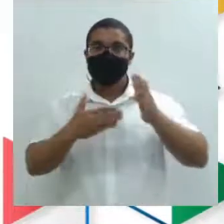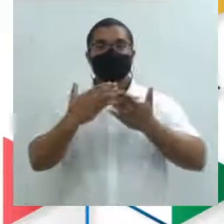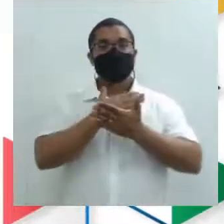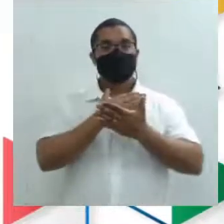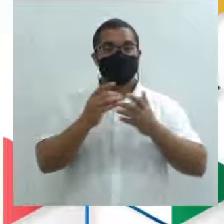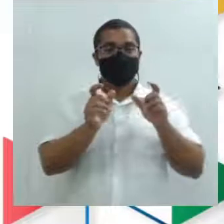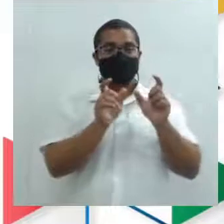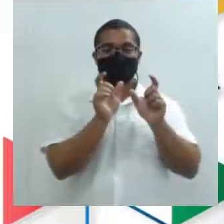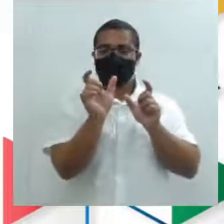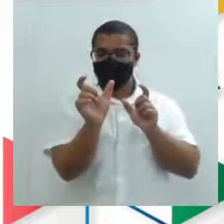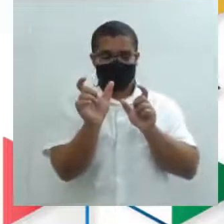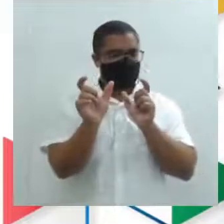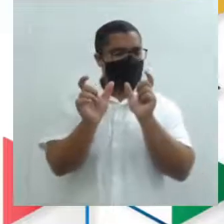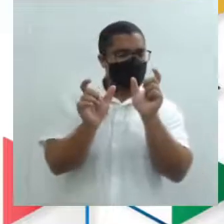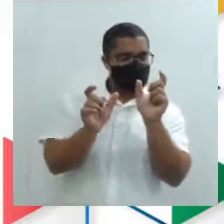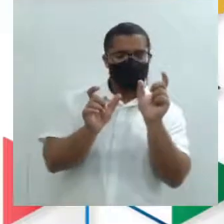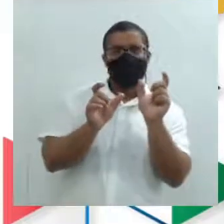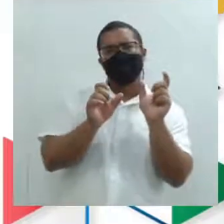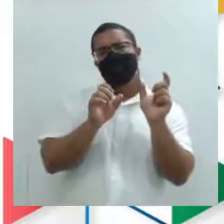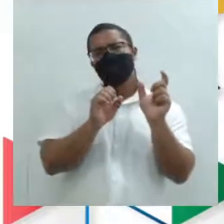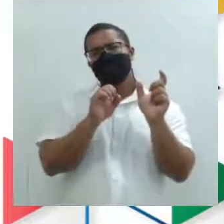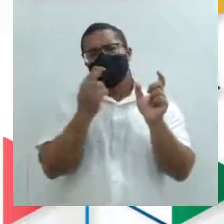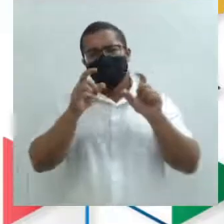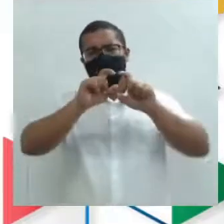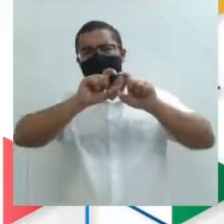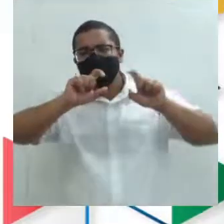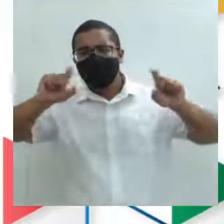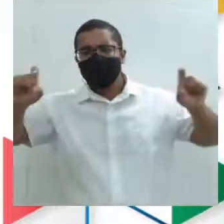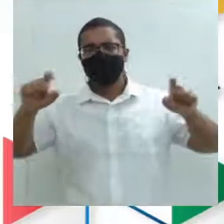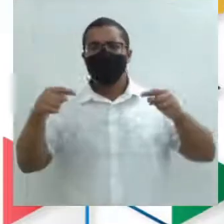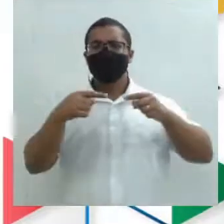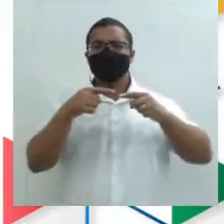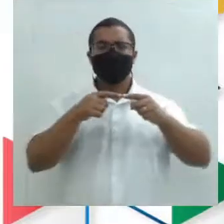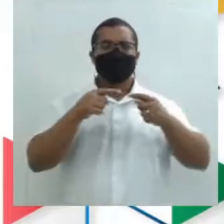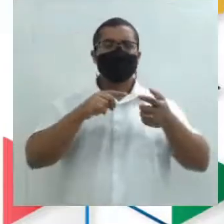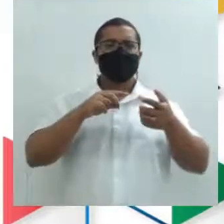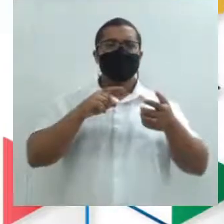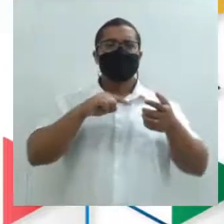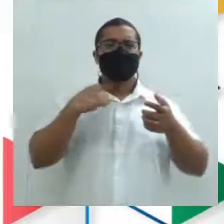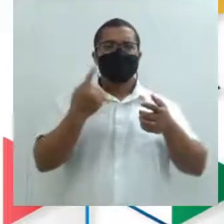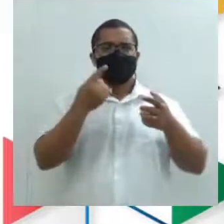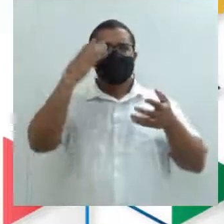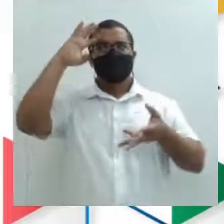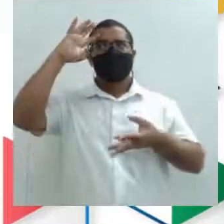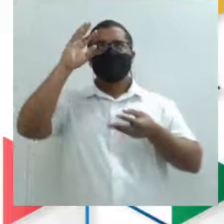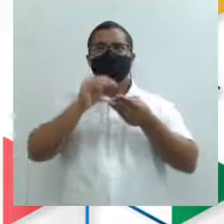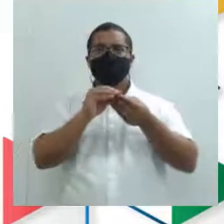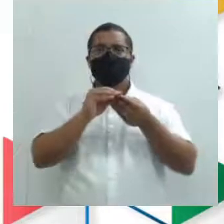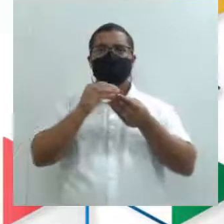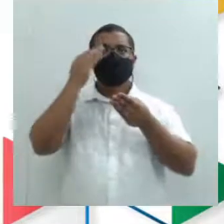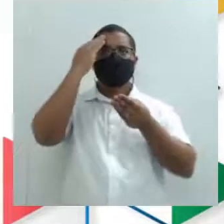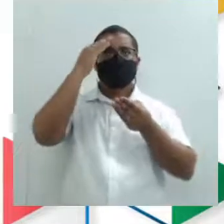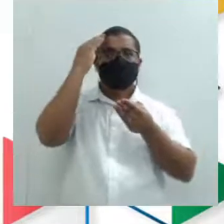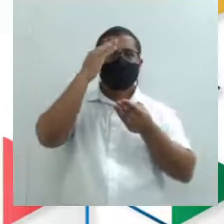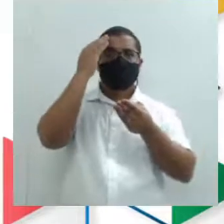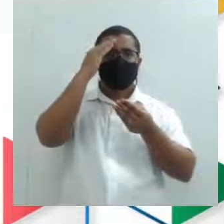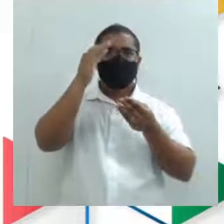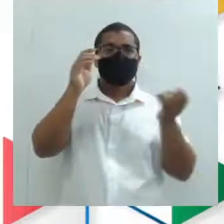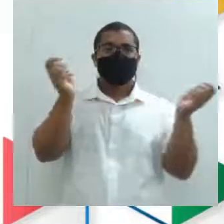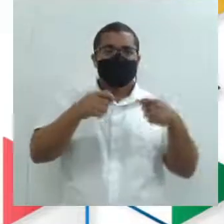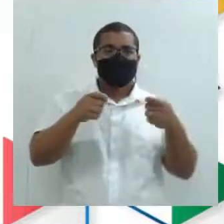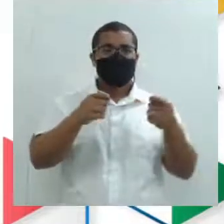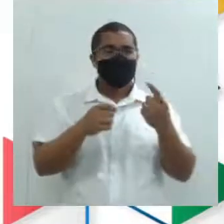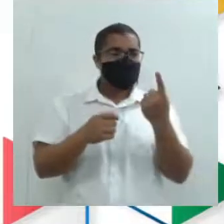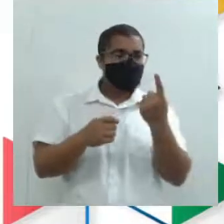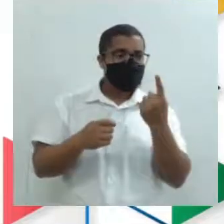termos, expressões, sentenças que expressam mais de uma acepção ou entendimento possível.